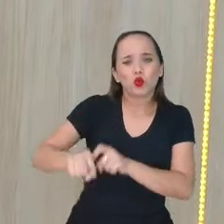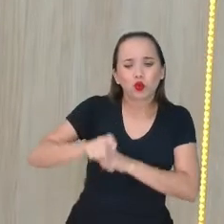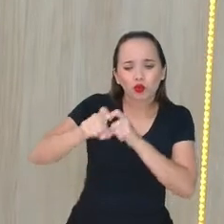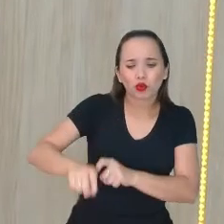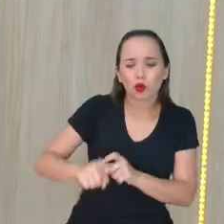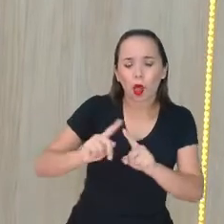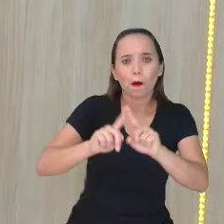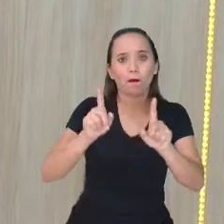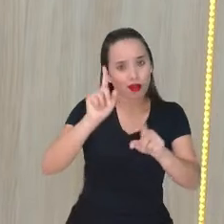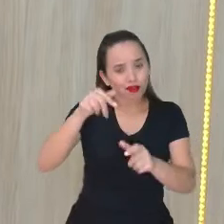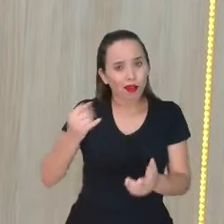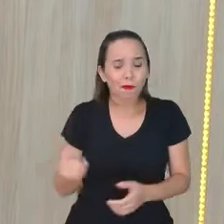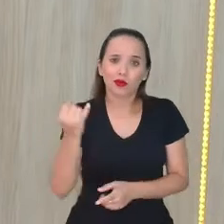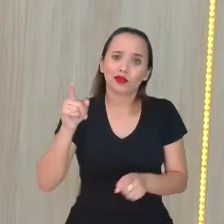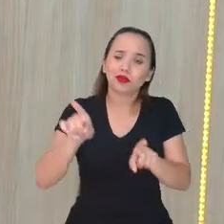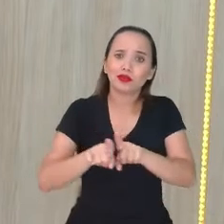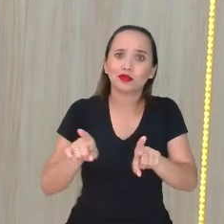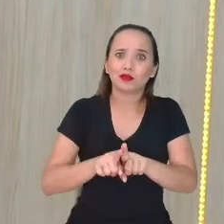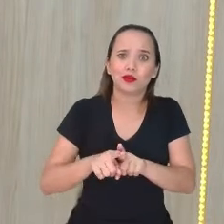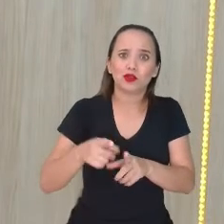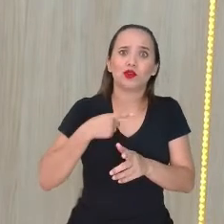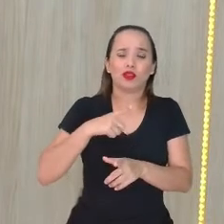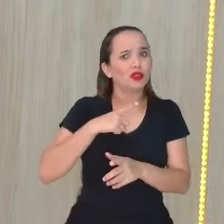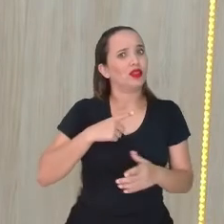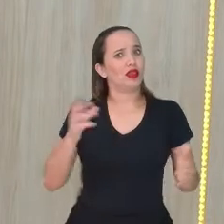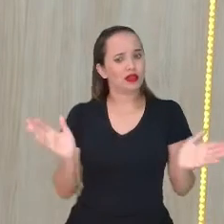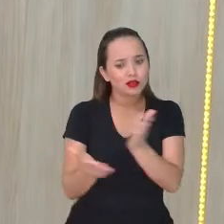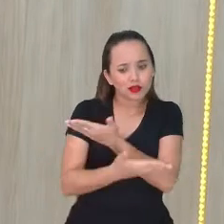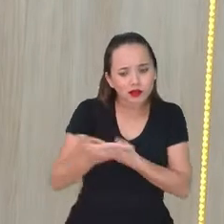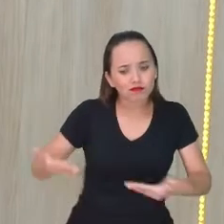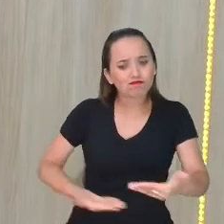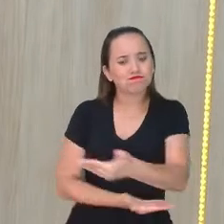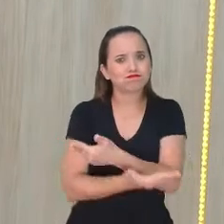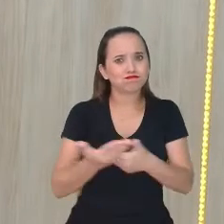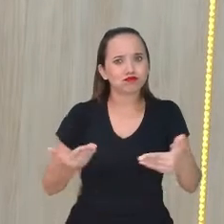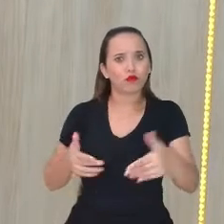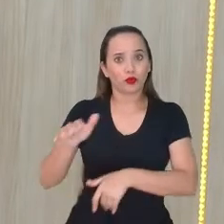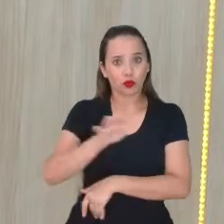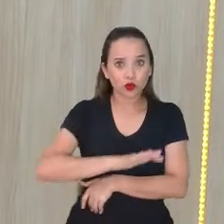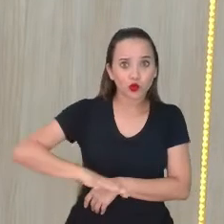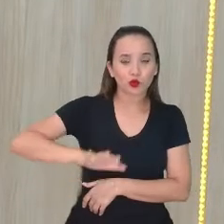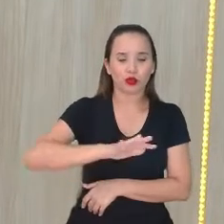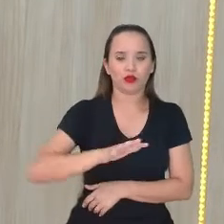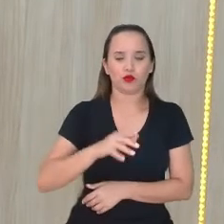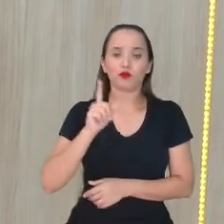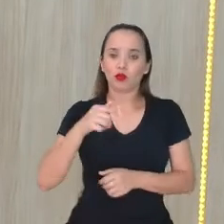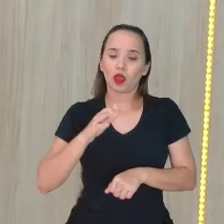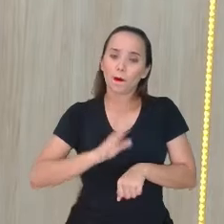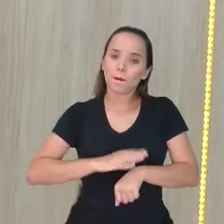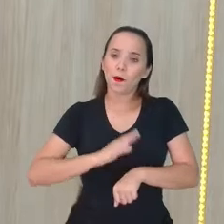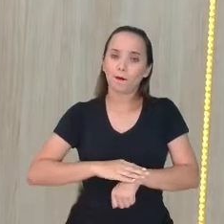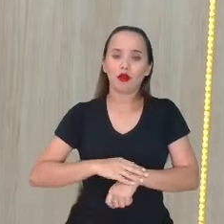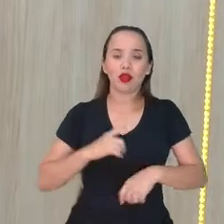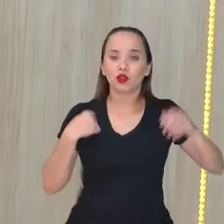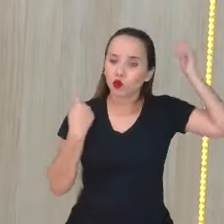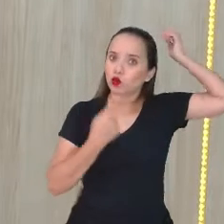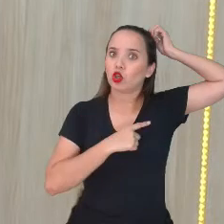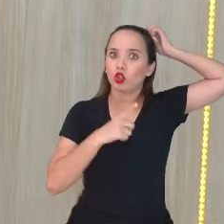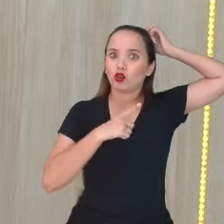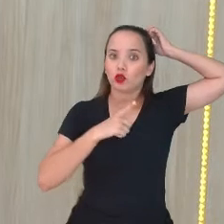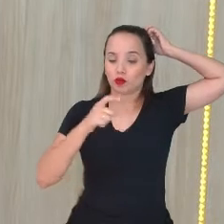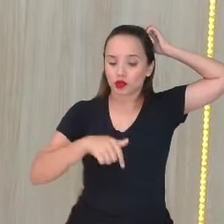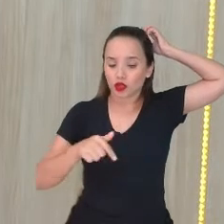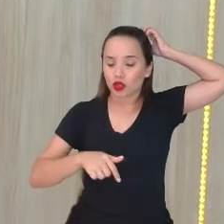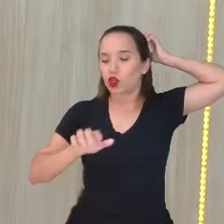realmente é importante a gente dialogar com esses espaços, né? Por mais que agora, esse momento, né, a gente esteja aqui no